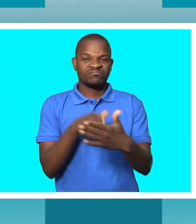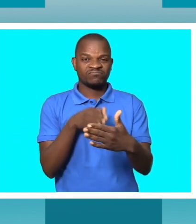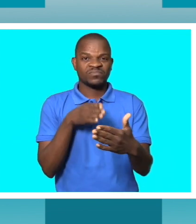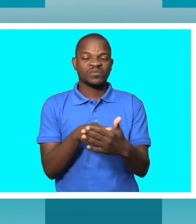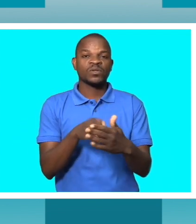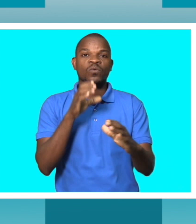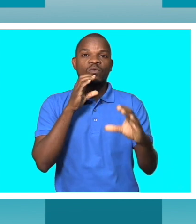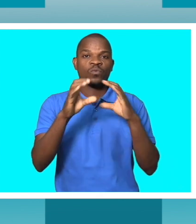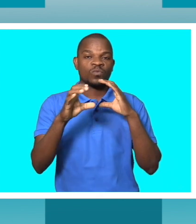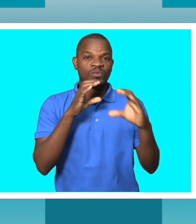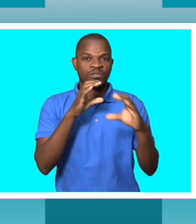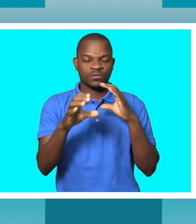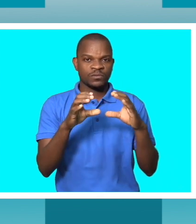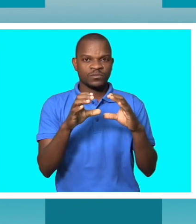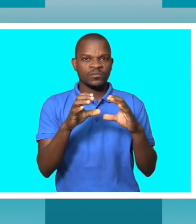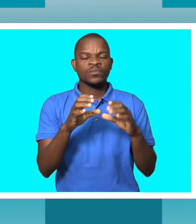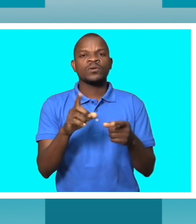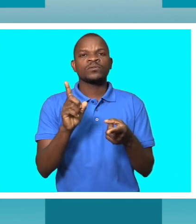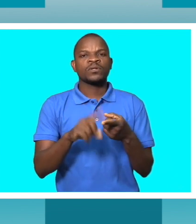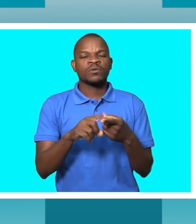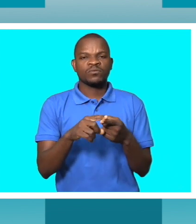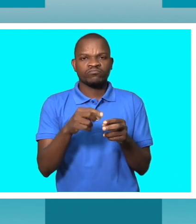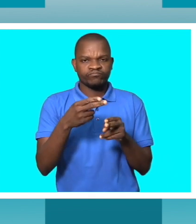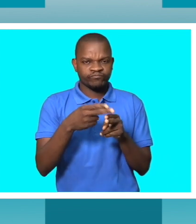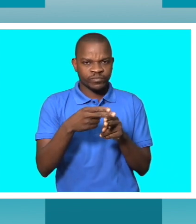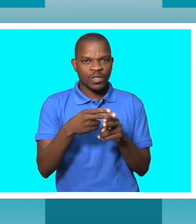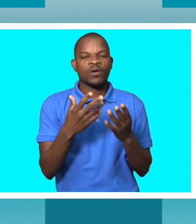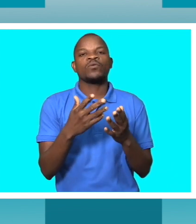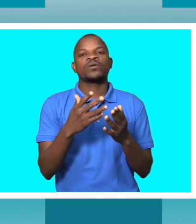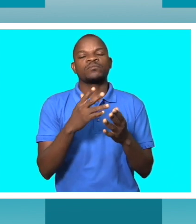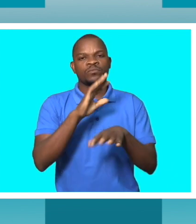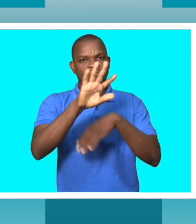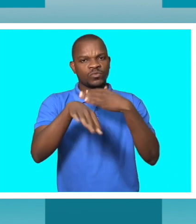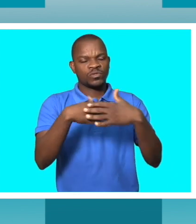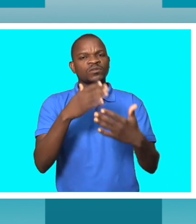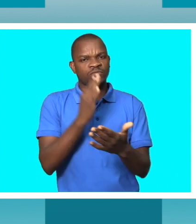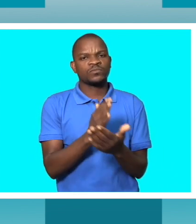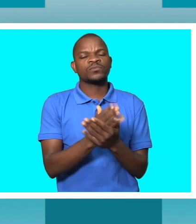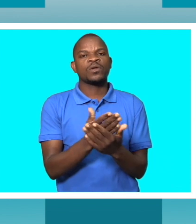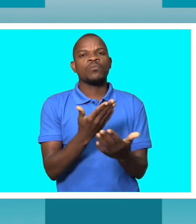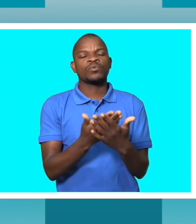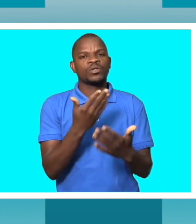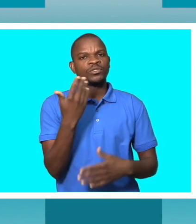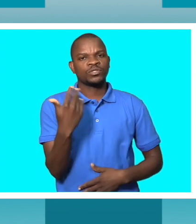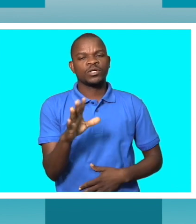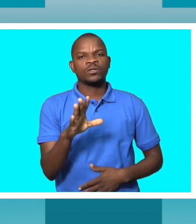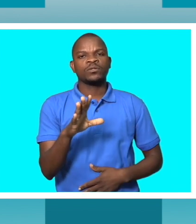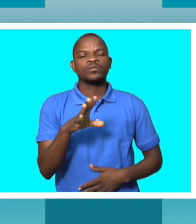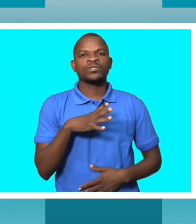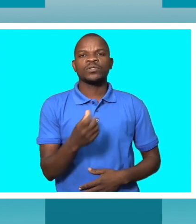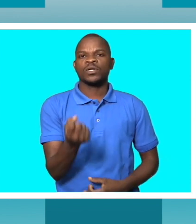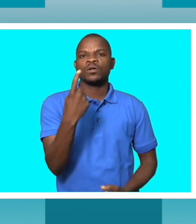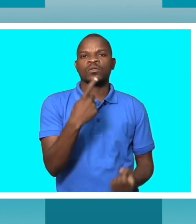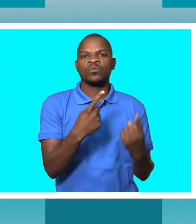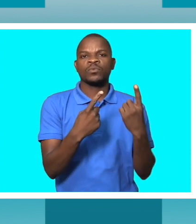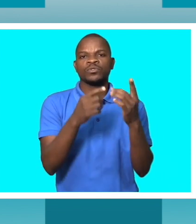um tabu, a comunicação, que era uma simples experimentação, agora é uma arte própria, porque há condições já